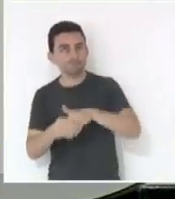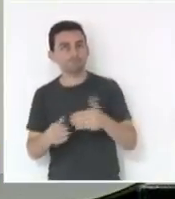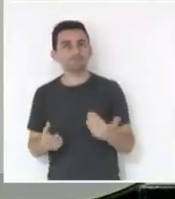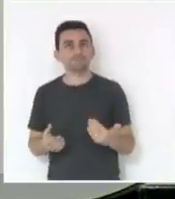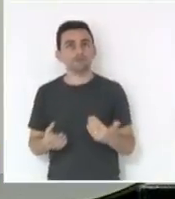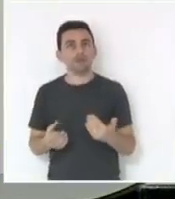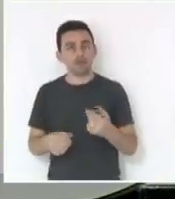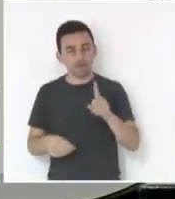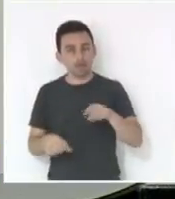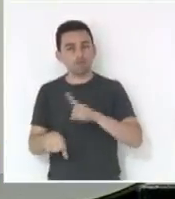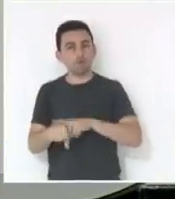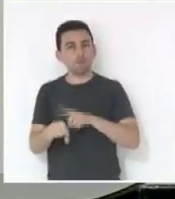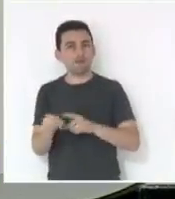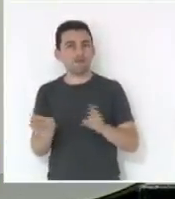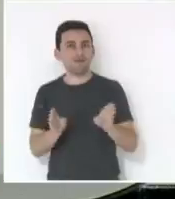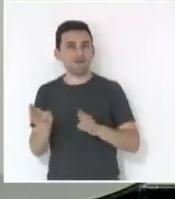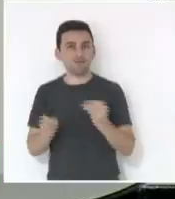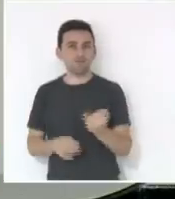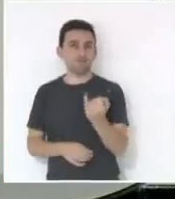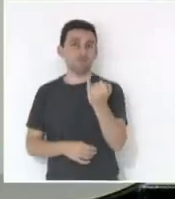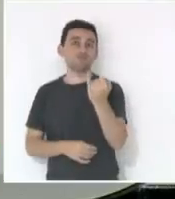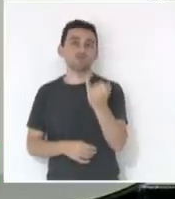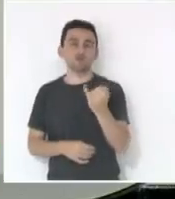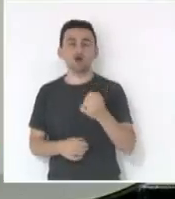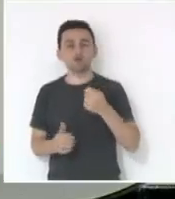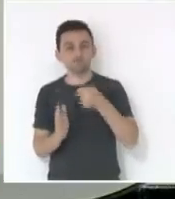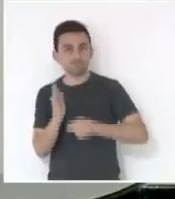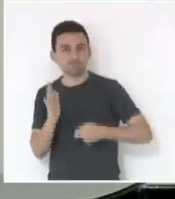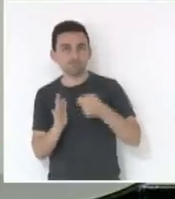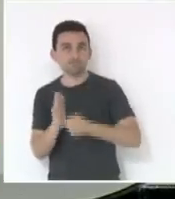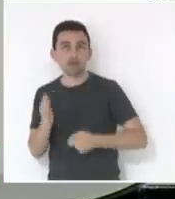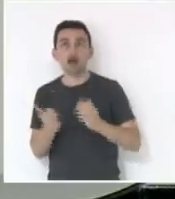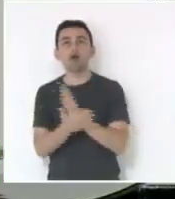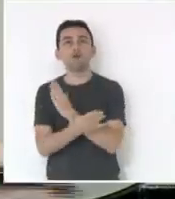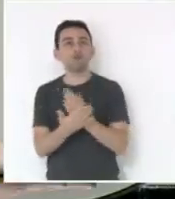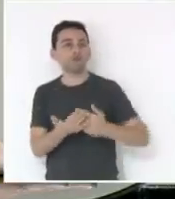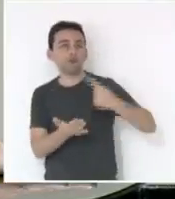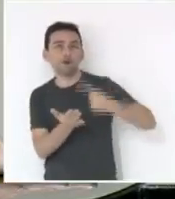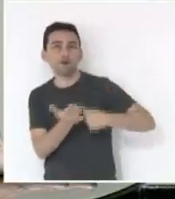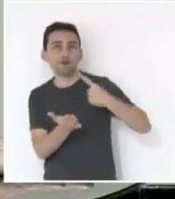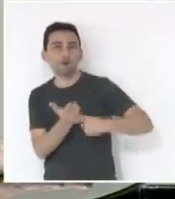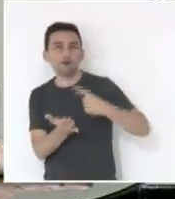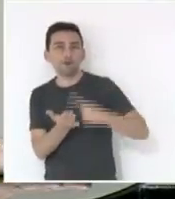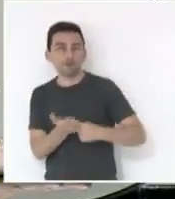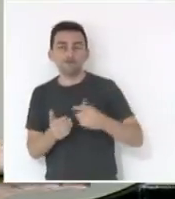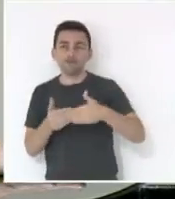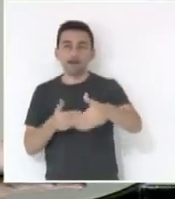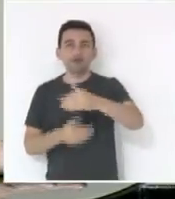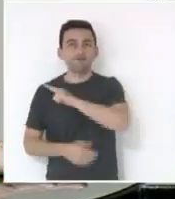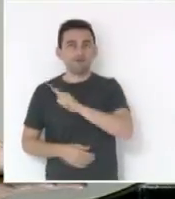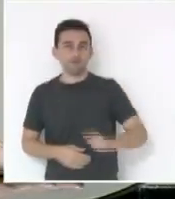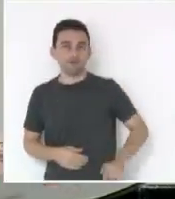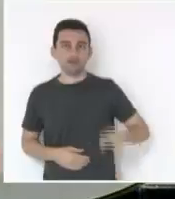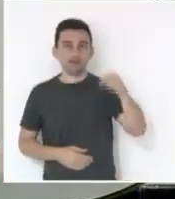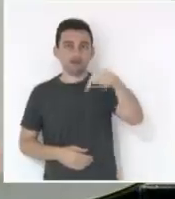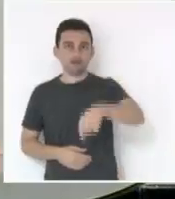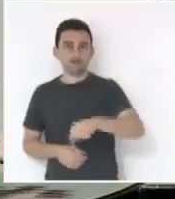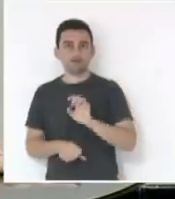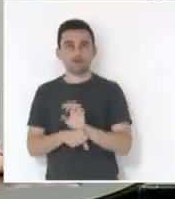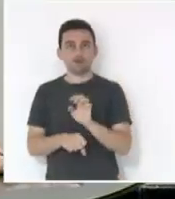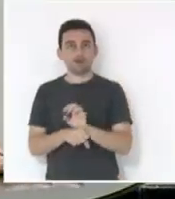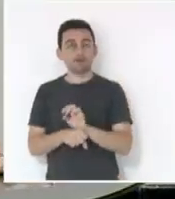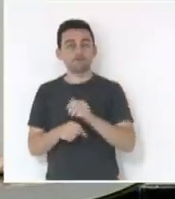um momento importante para cobrarmos os compromissos daqueles que pretendem governar o Estado para que, de fato,